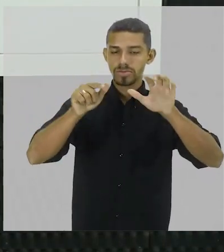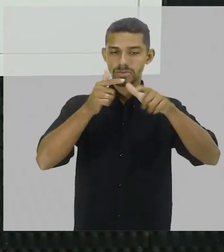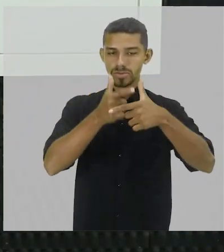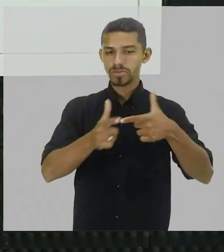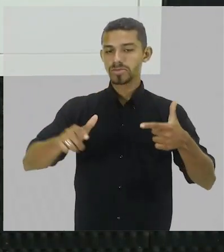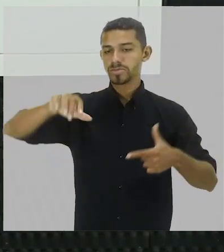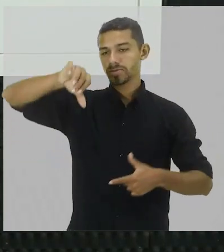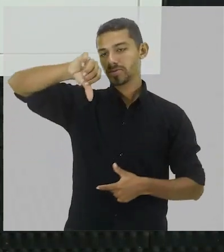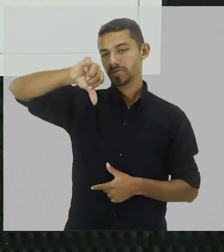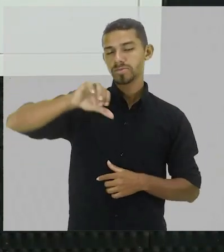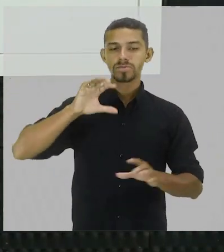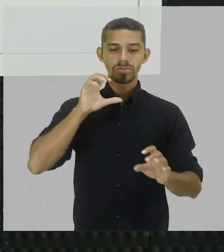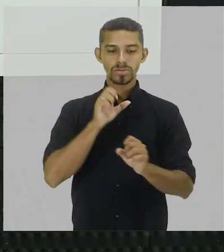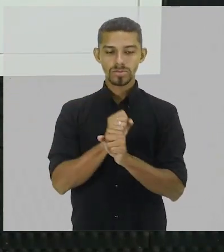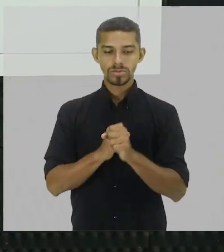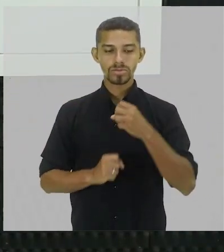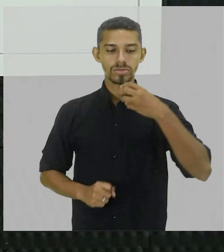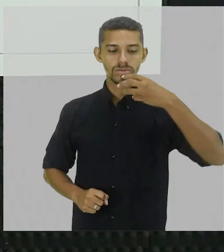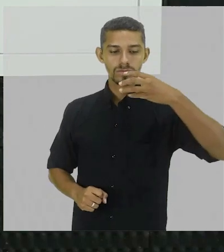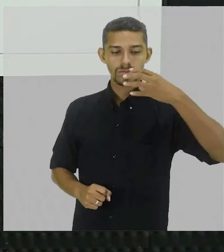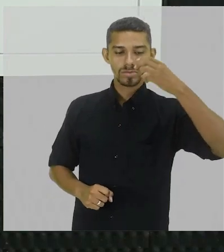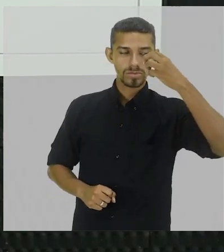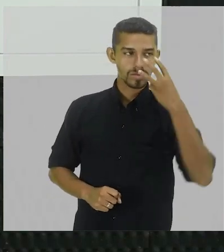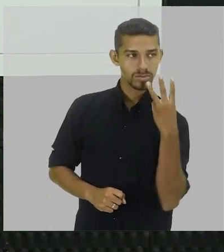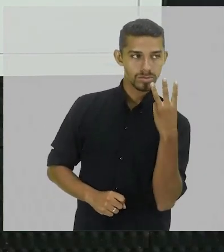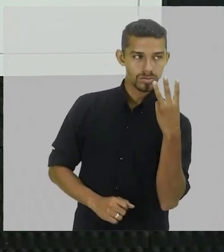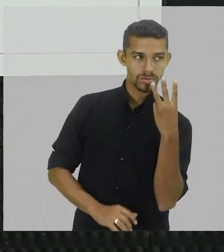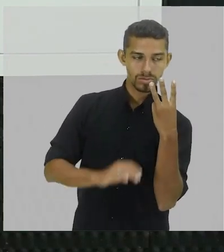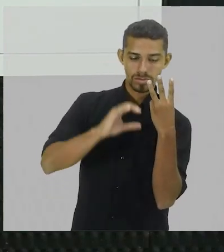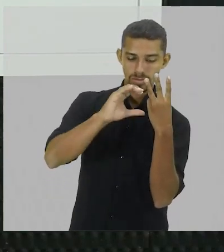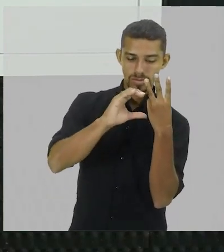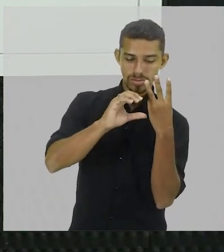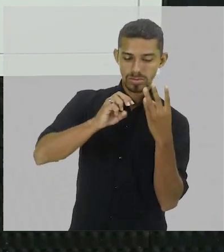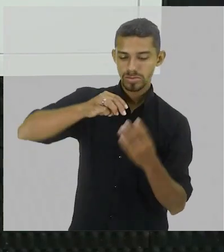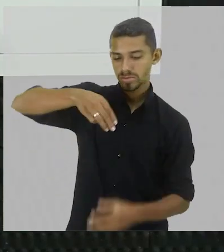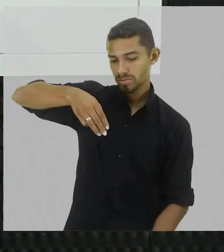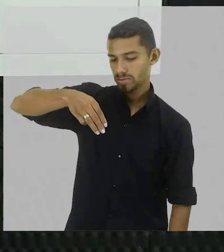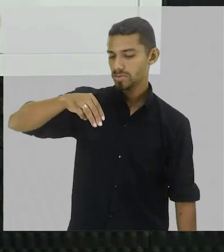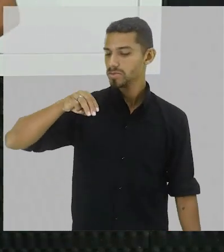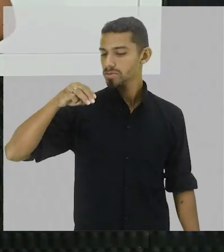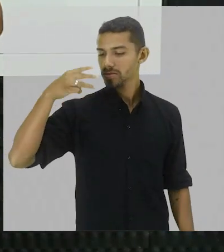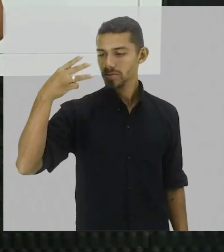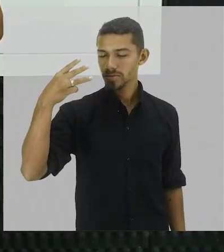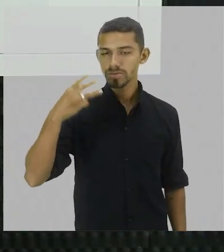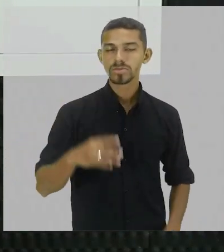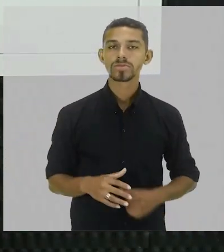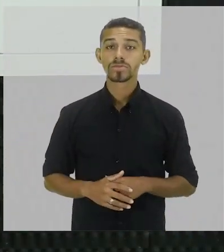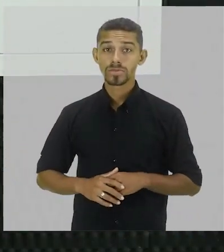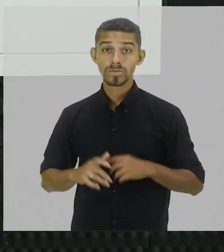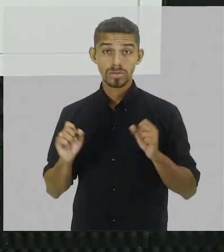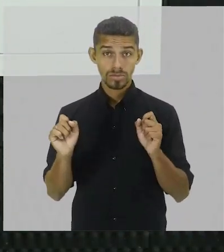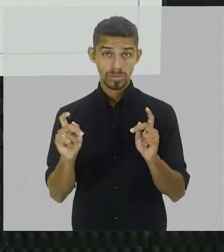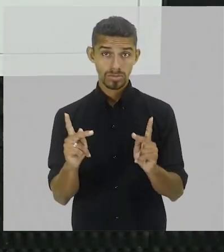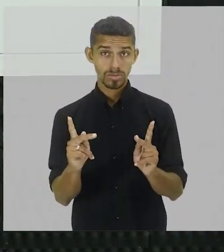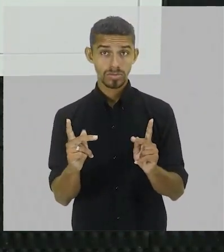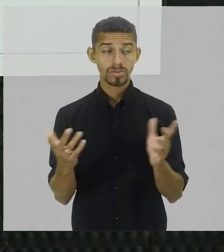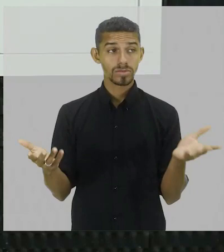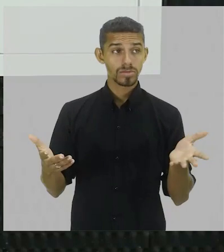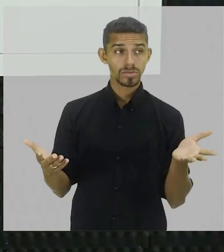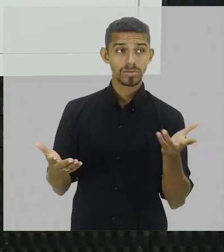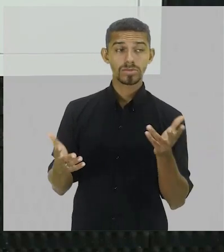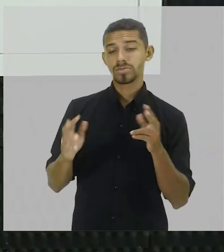3 centímetros cúbicos. Ora, turma, beleza. Agora o volume de